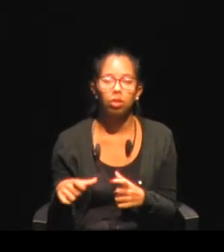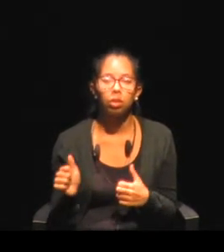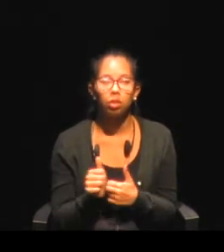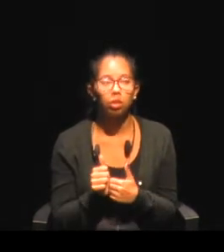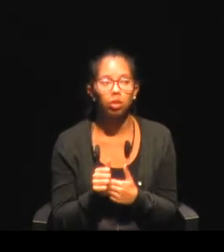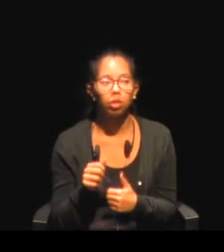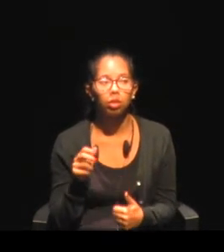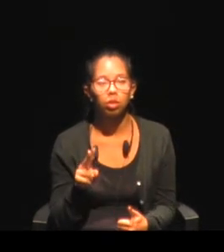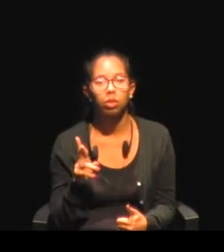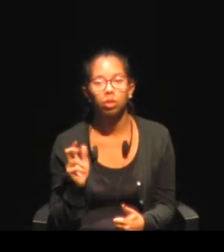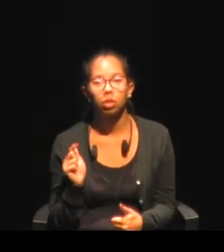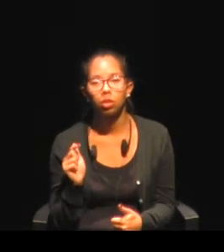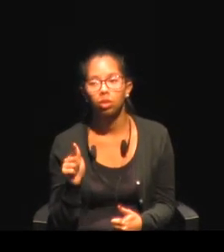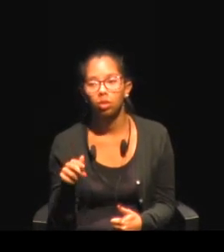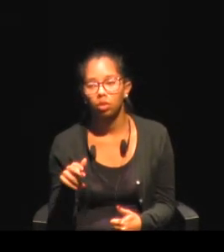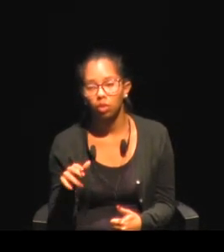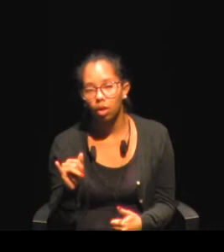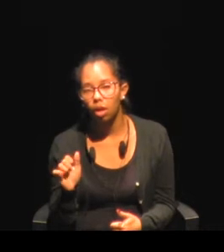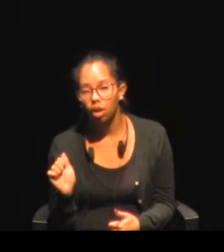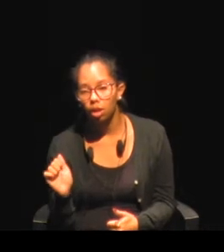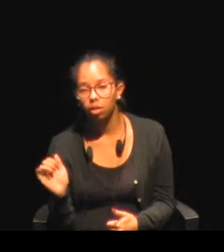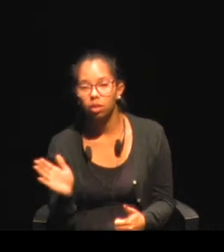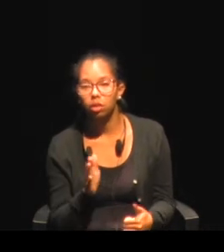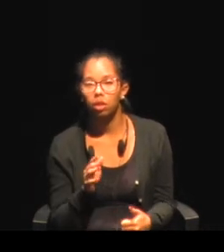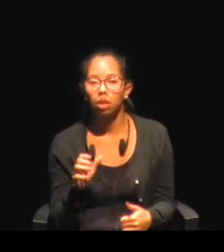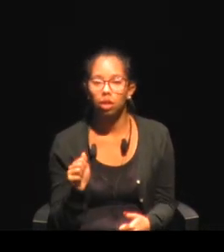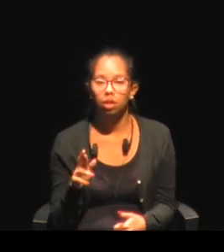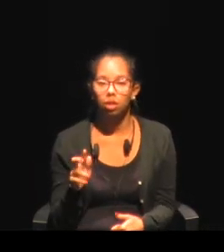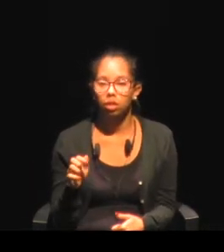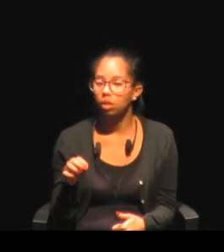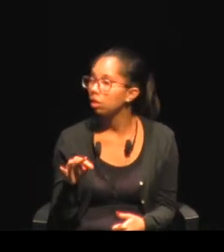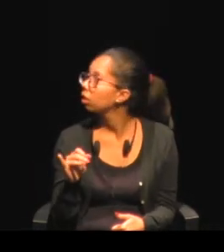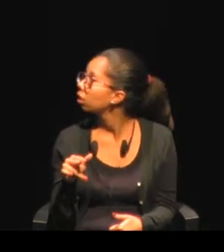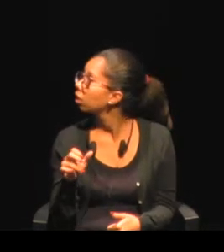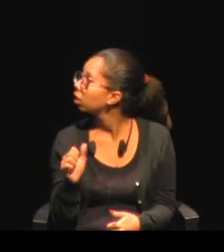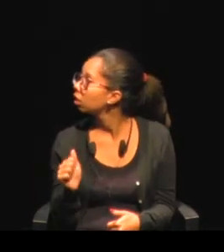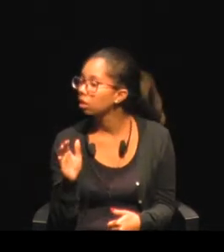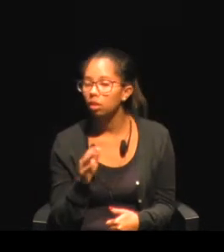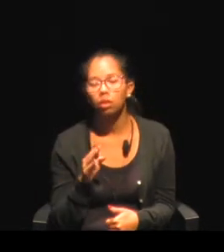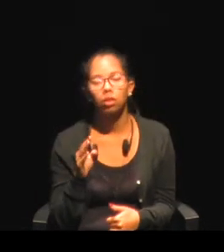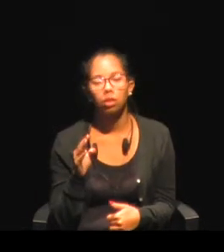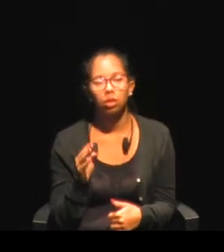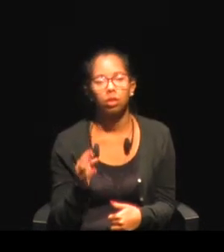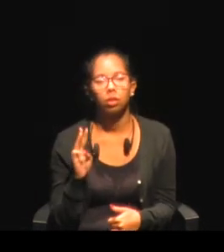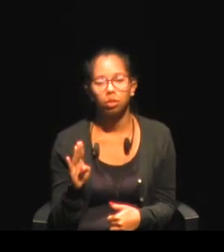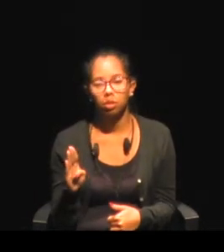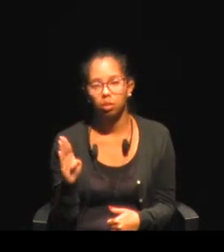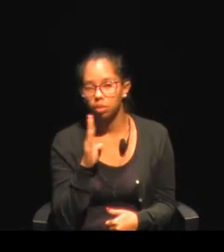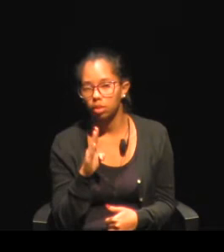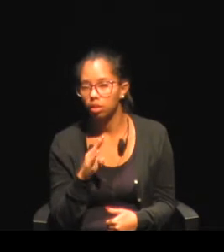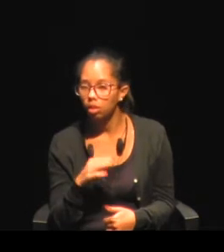Uruguai, cerca de 30% do território da Argentina e 5% do território brasileiro. É uma paisagem absolutamente singular.